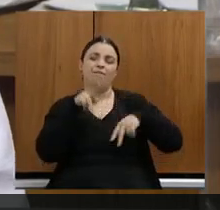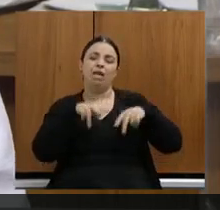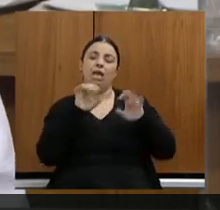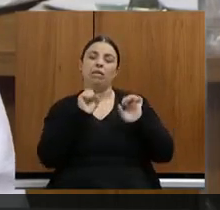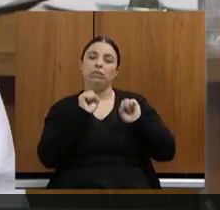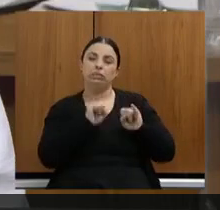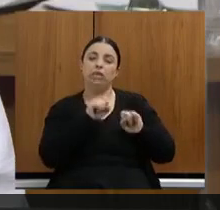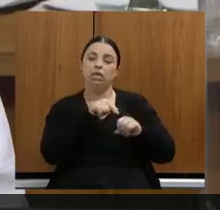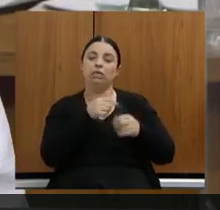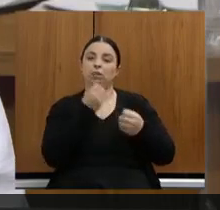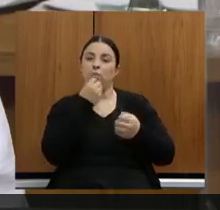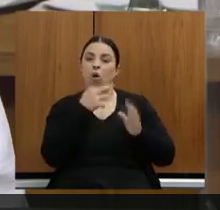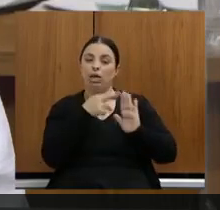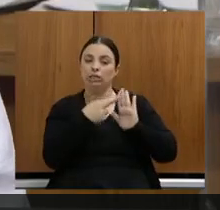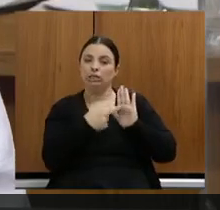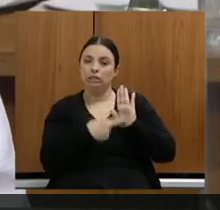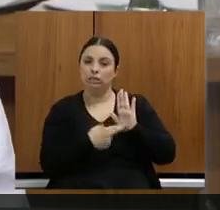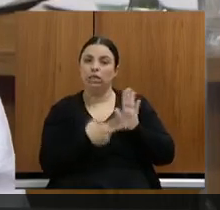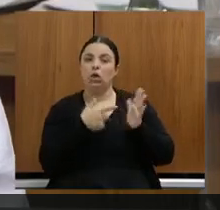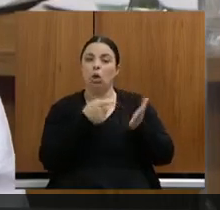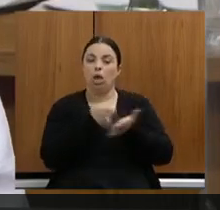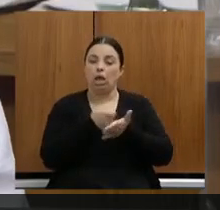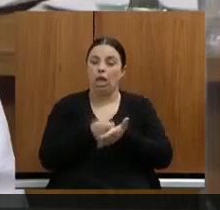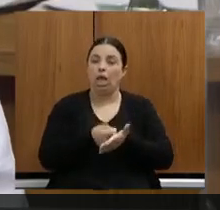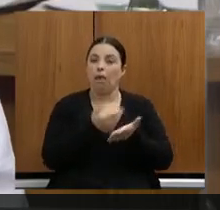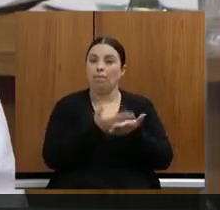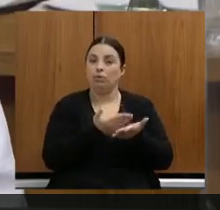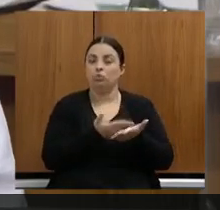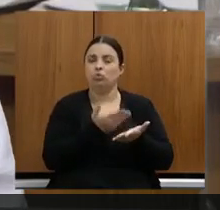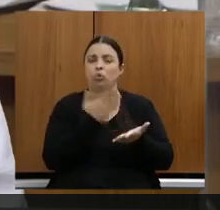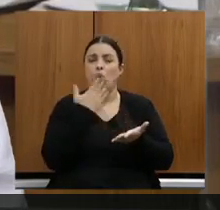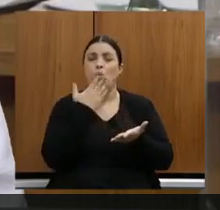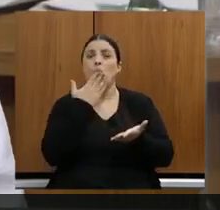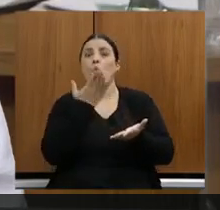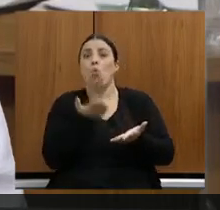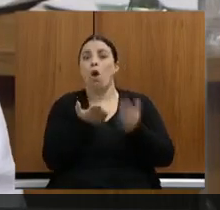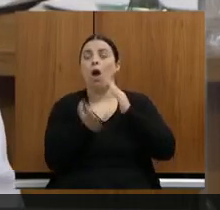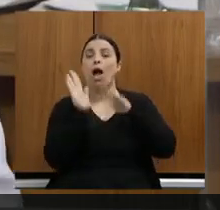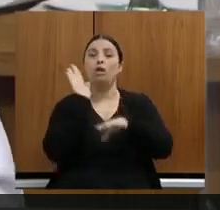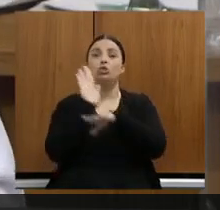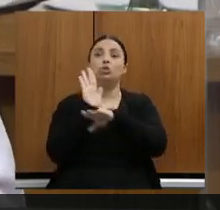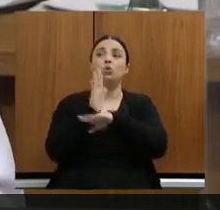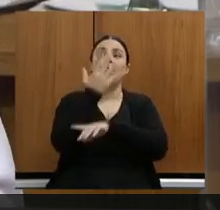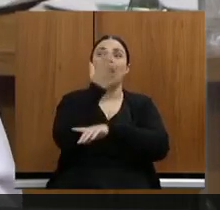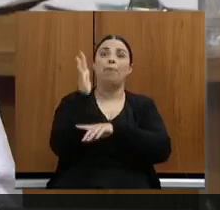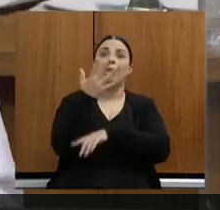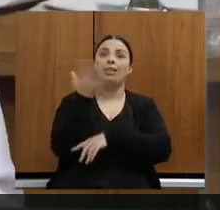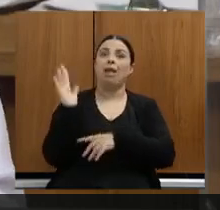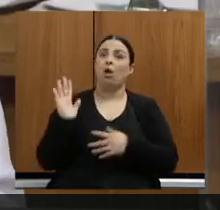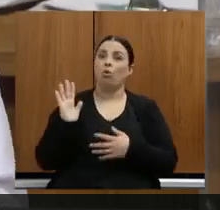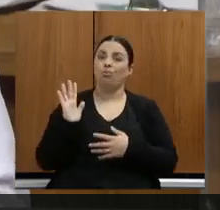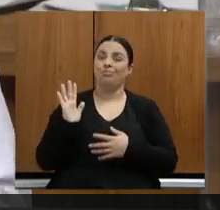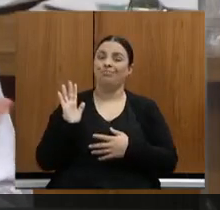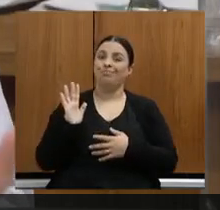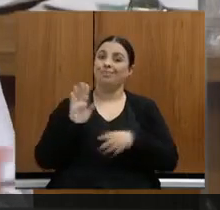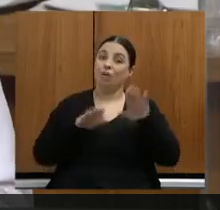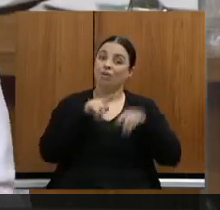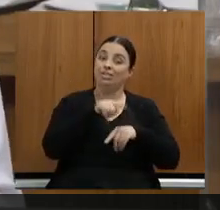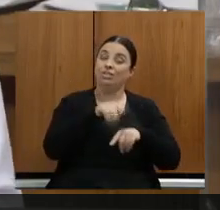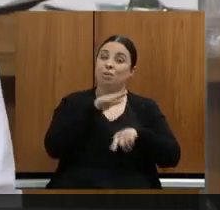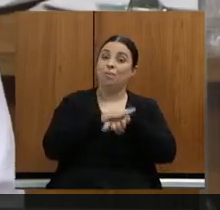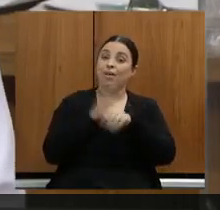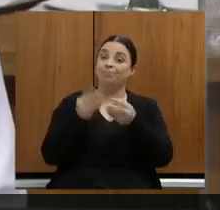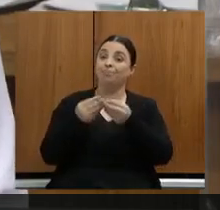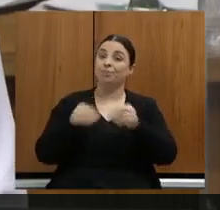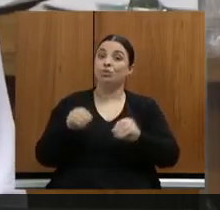se essas novas exigências que ganha ambiental atrás que isso atrás mais impacto ambiental visto que qualquer